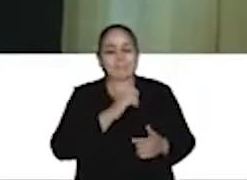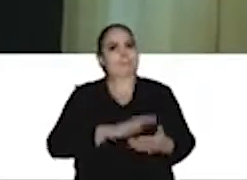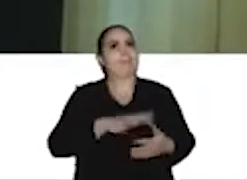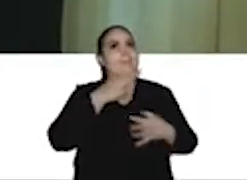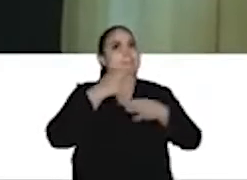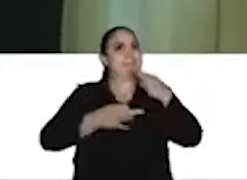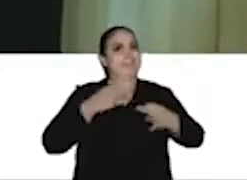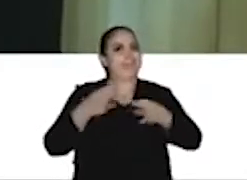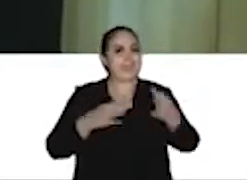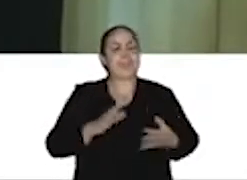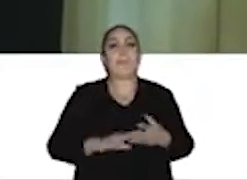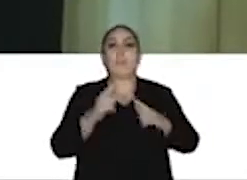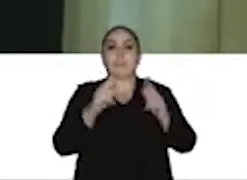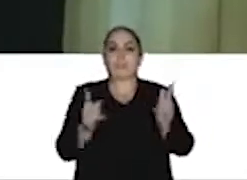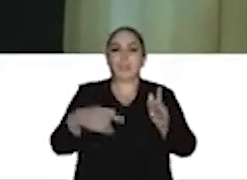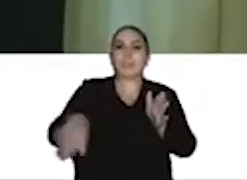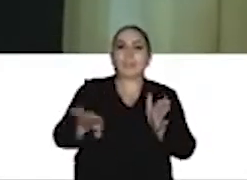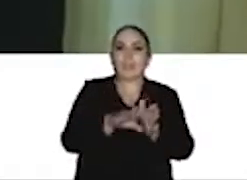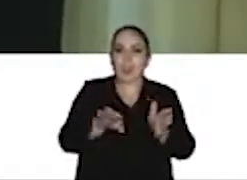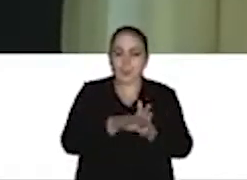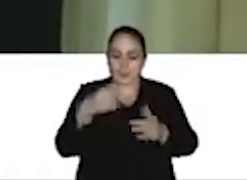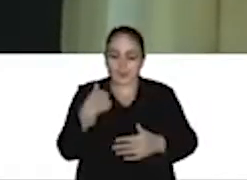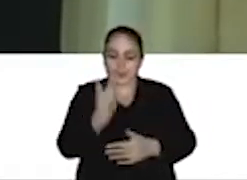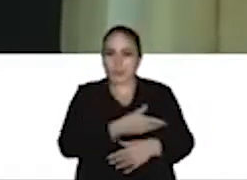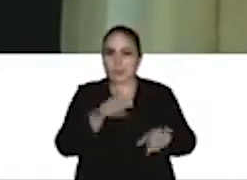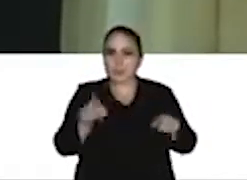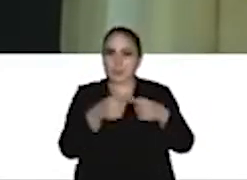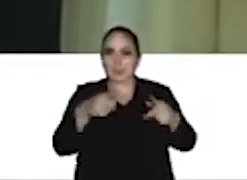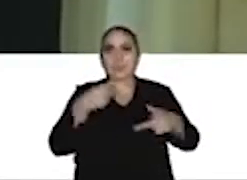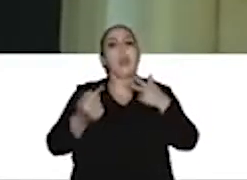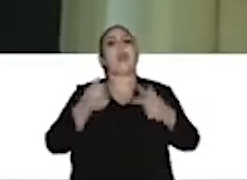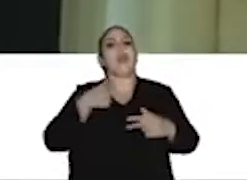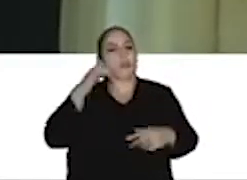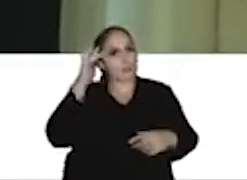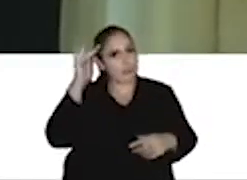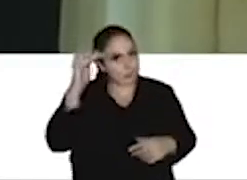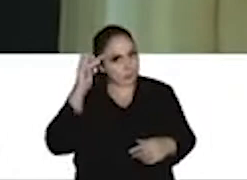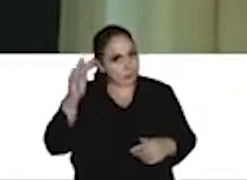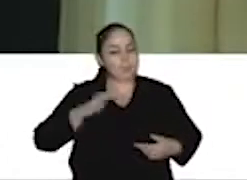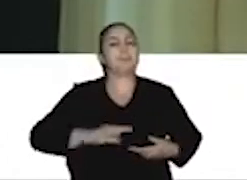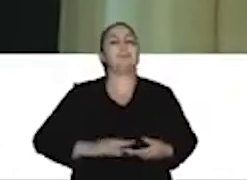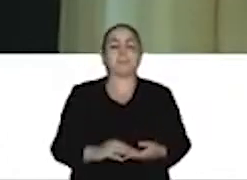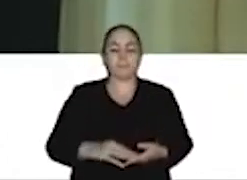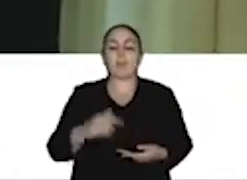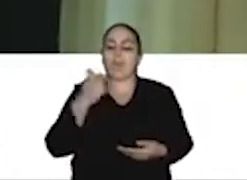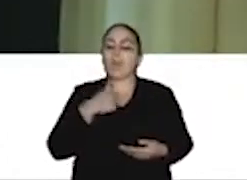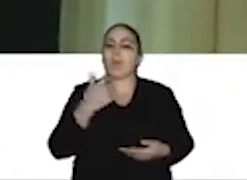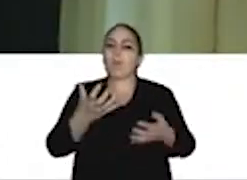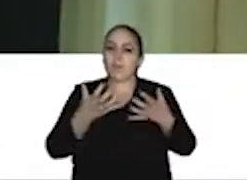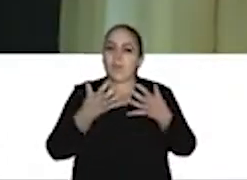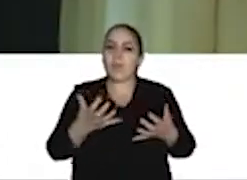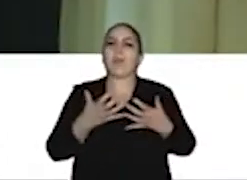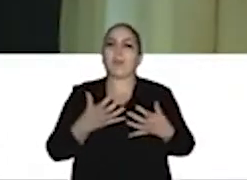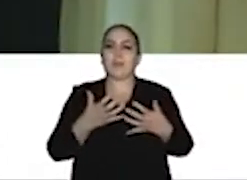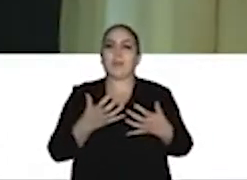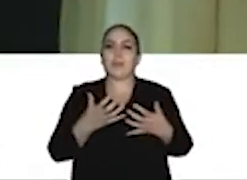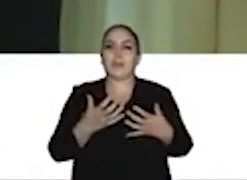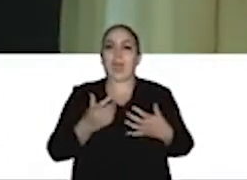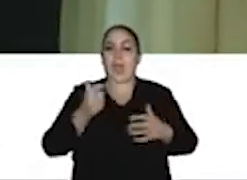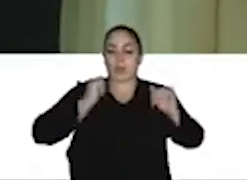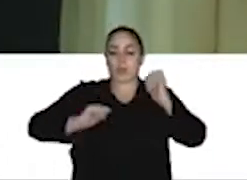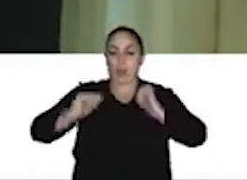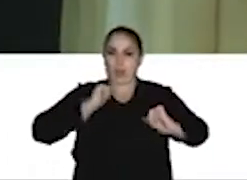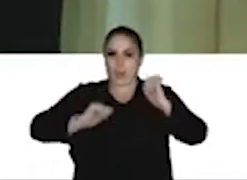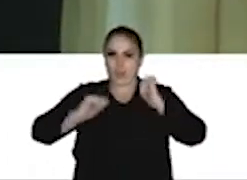nós, esse músico, e disse: eu tenho um sonho. Eu quero ser